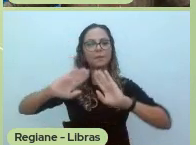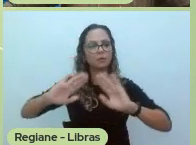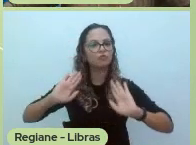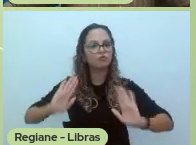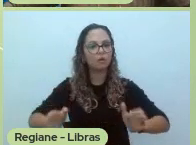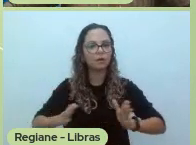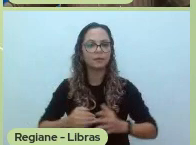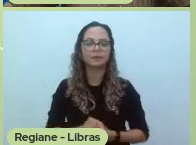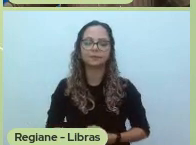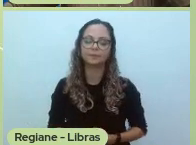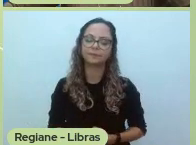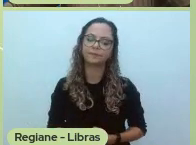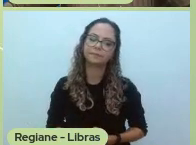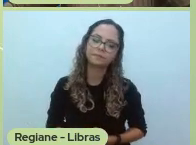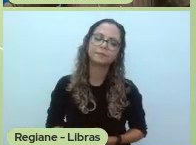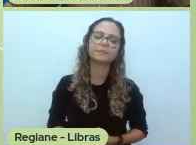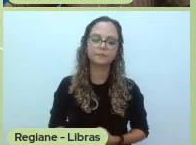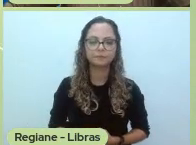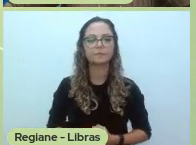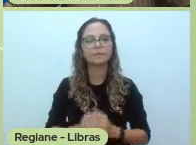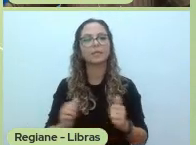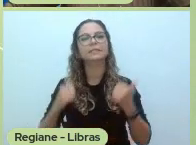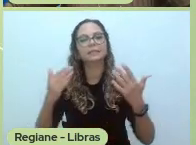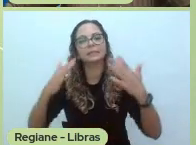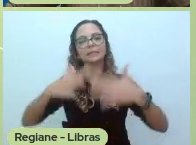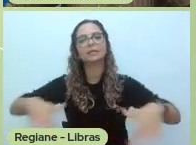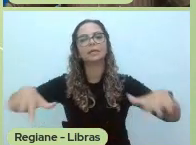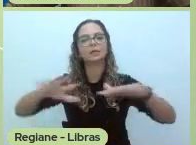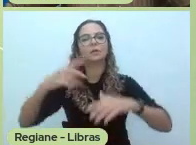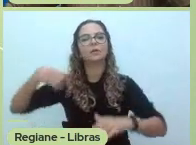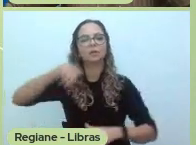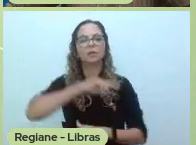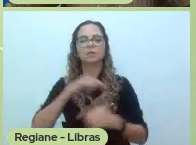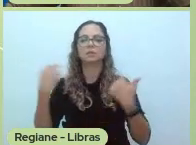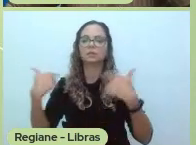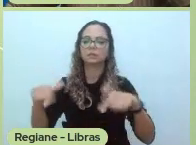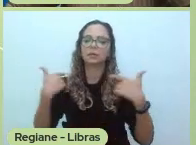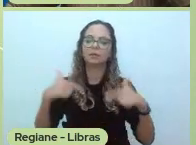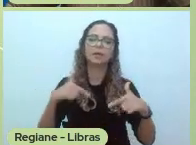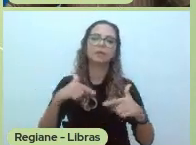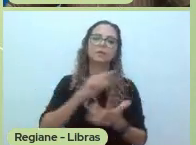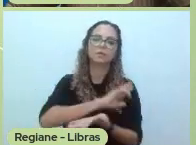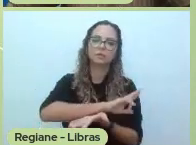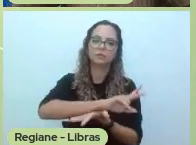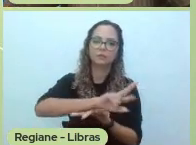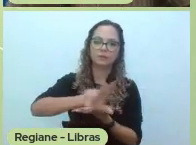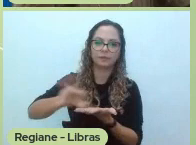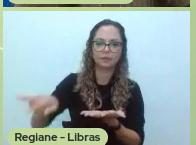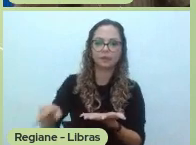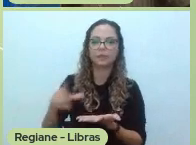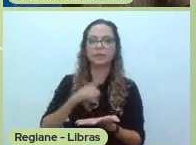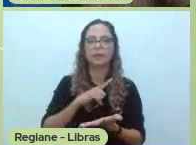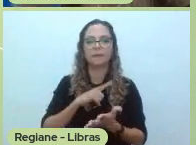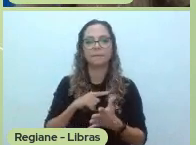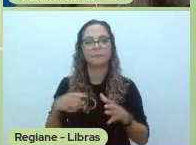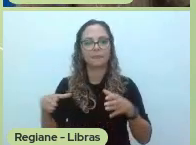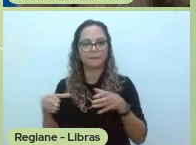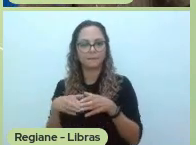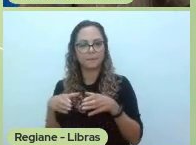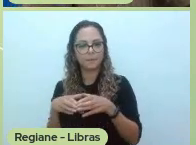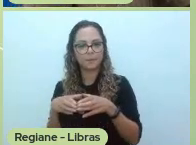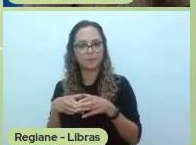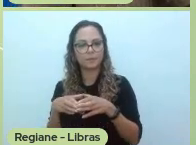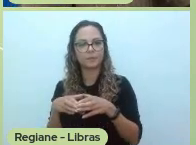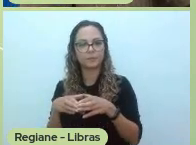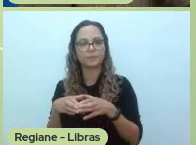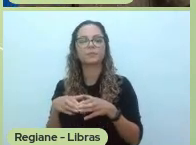Então, do ponto de vista externo, a gente trabalha a reputação em diferentes esferas, né? A gente tem esse comitê, esse fluxo para tratar a